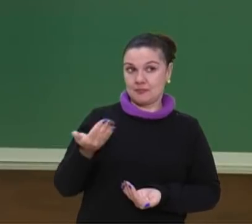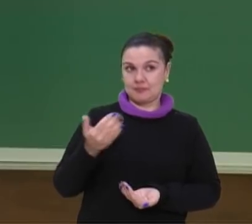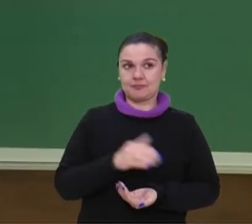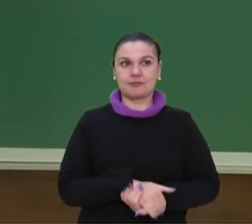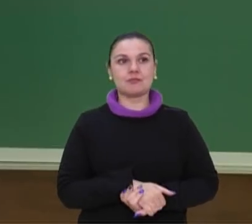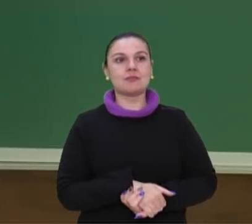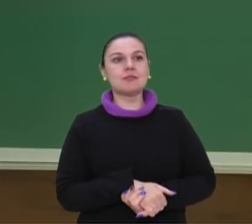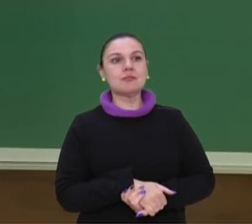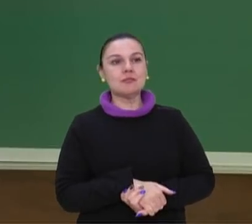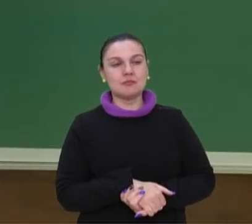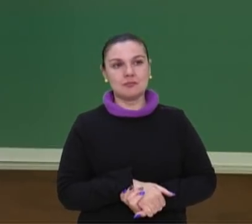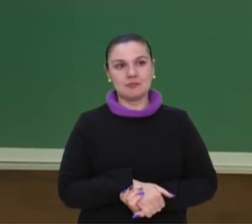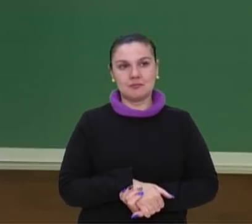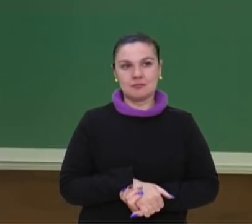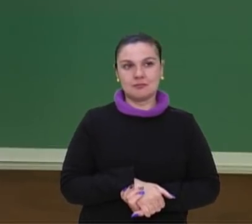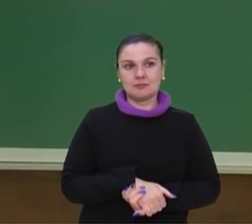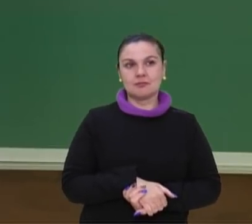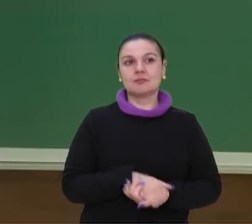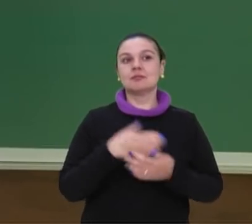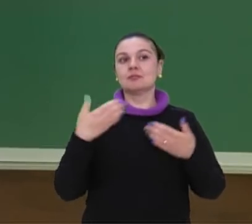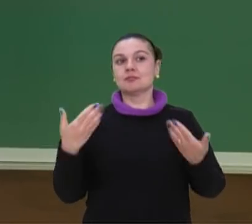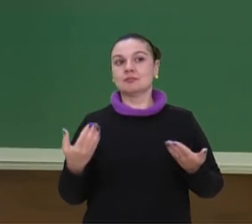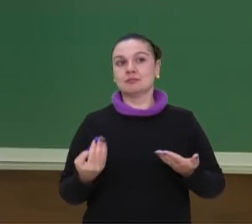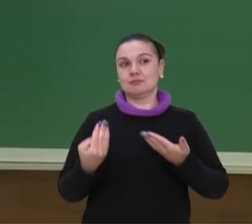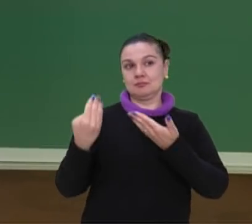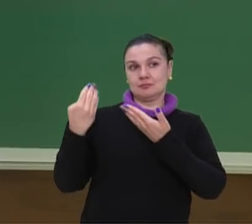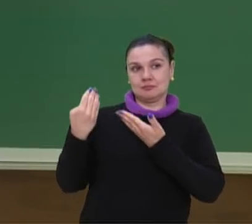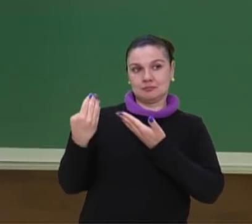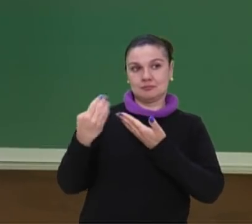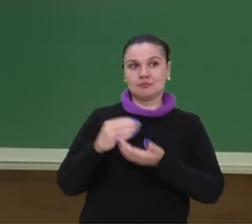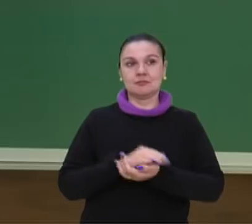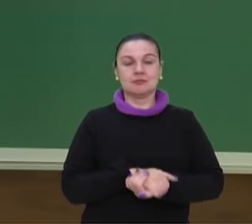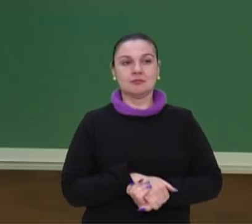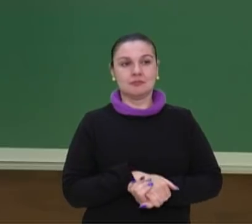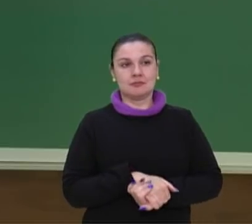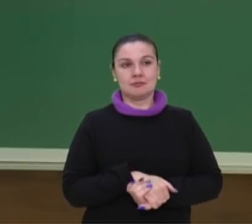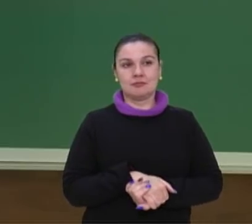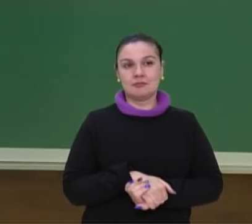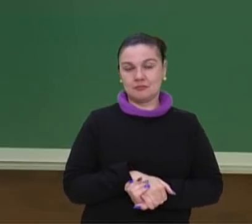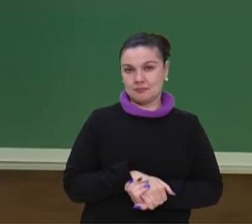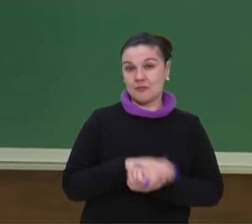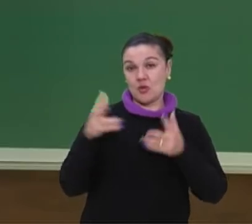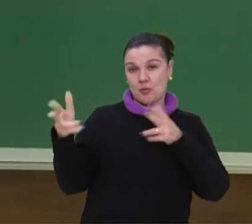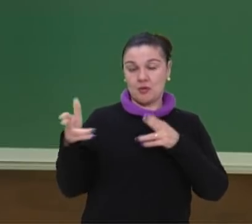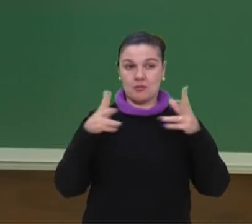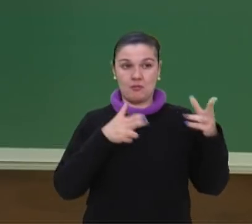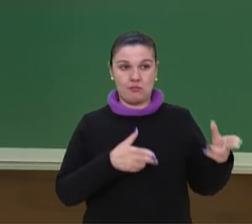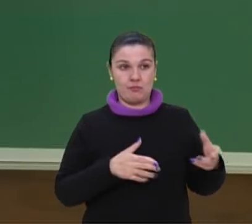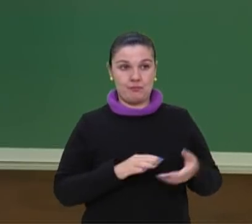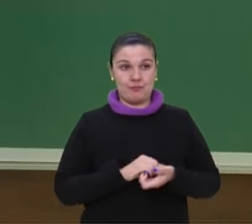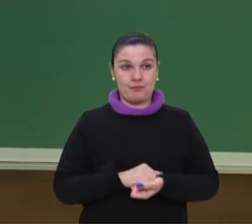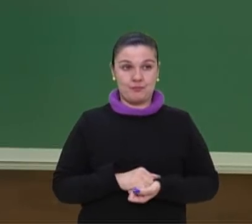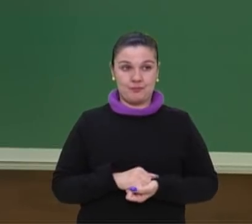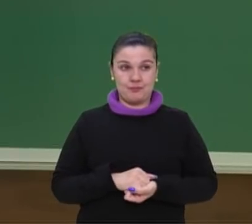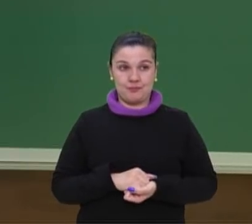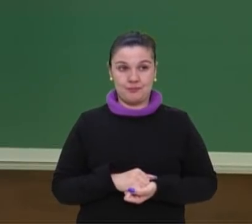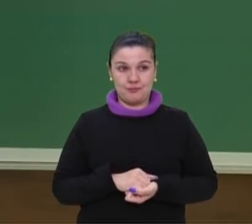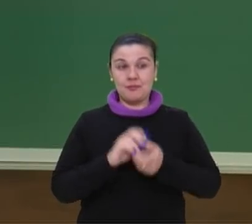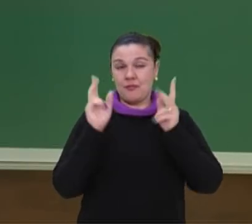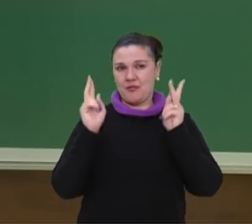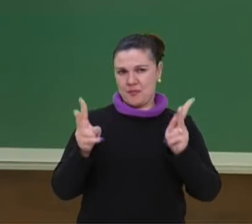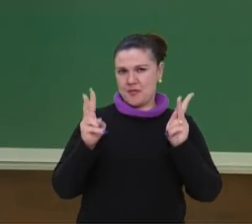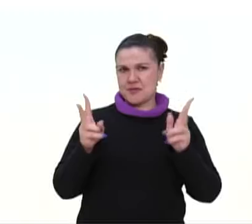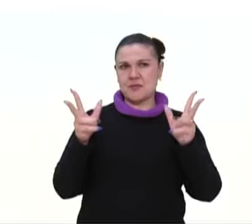Se o A é igual a E, então a gente pode definir que o E e o A são iguais. Então, vamos deixar numa mesma